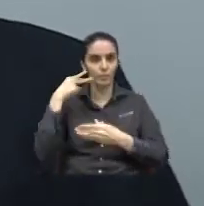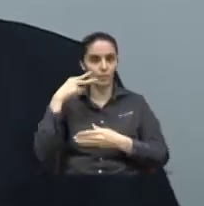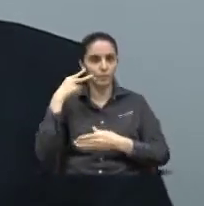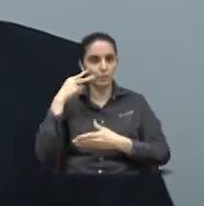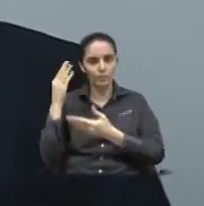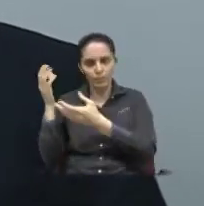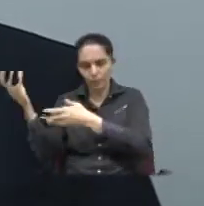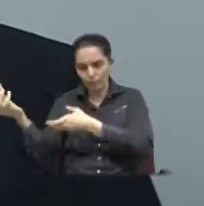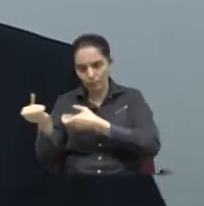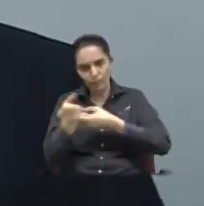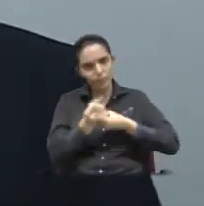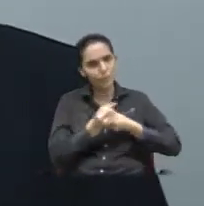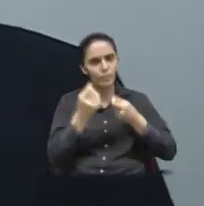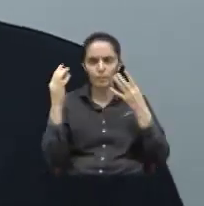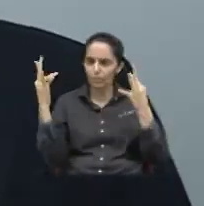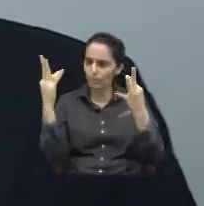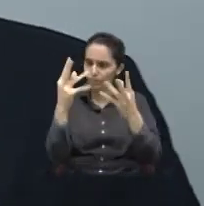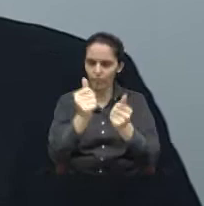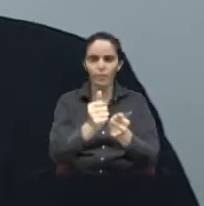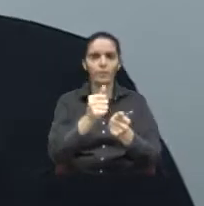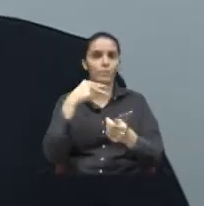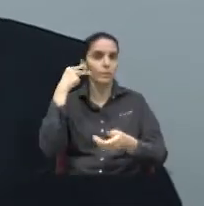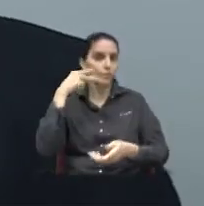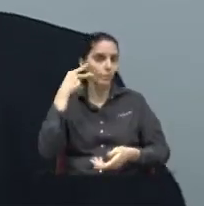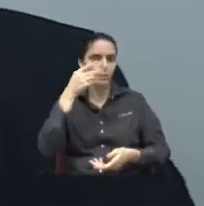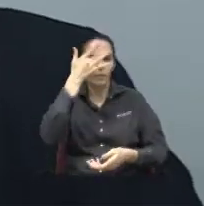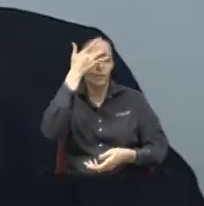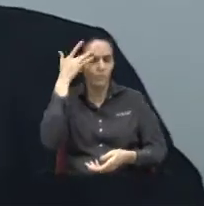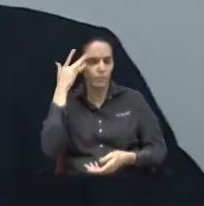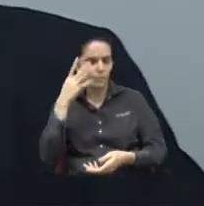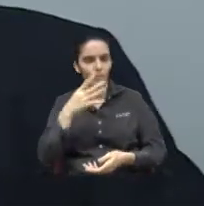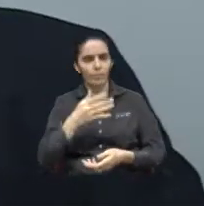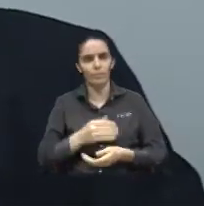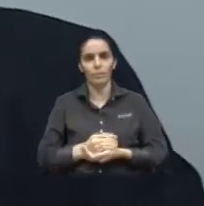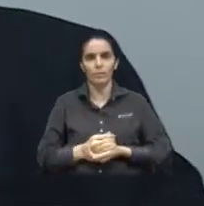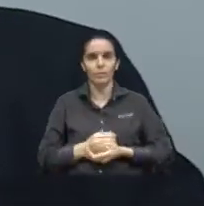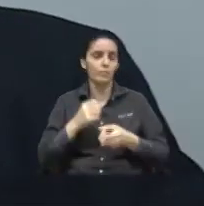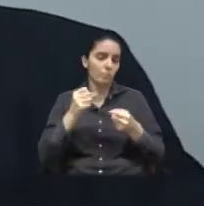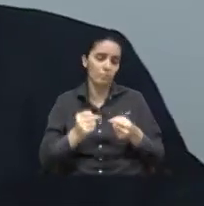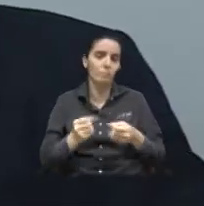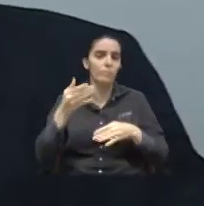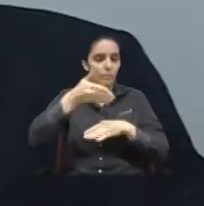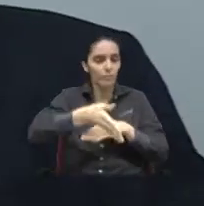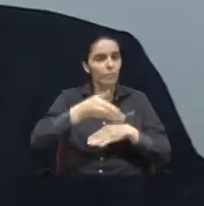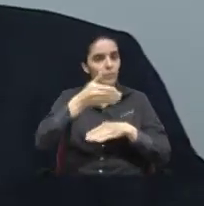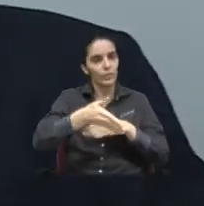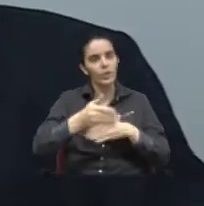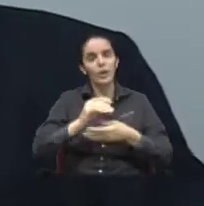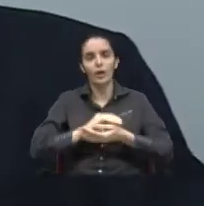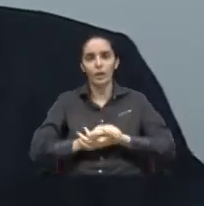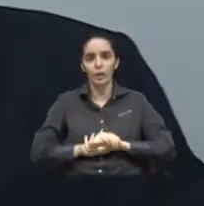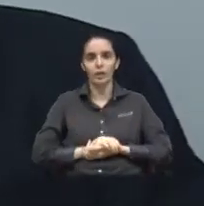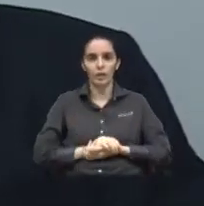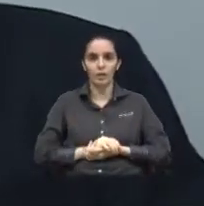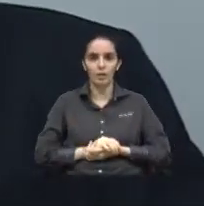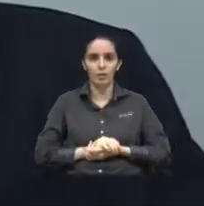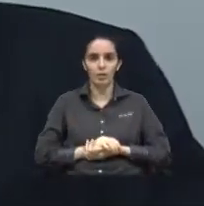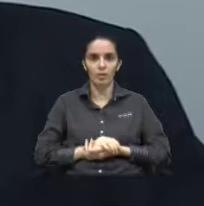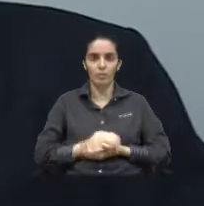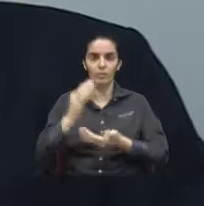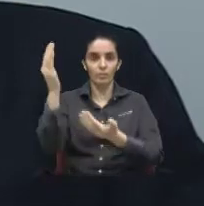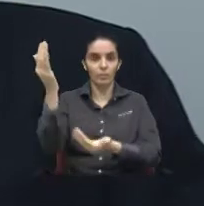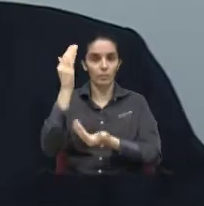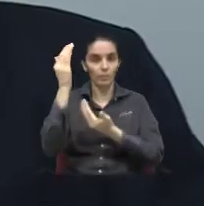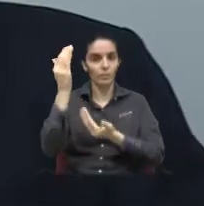convidamos todas as pessoas e os vereadores que puderem estar presentes para prestigiarem essa homenagem que